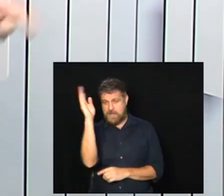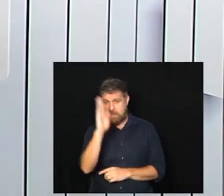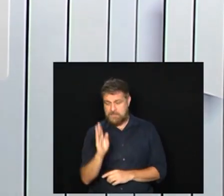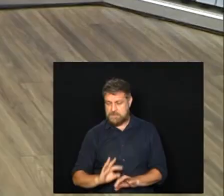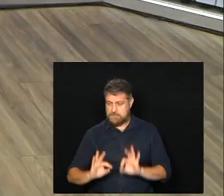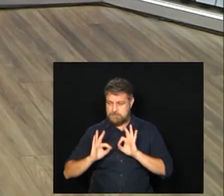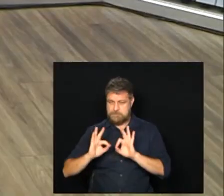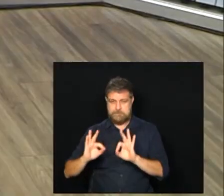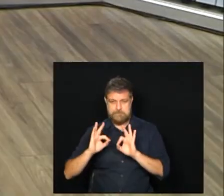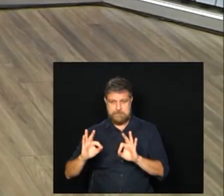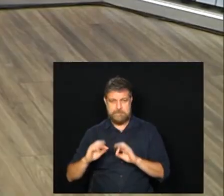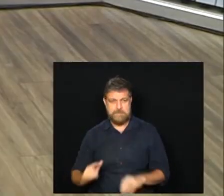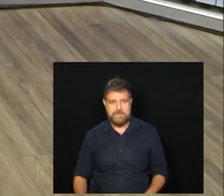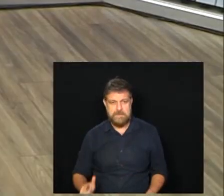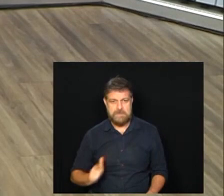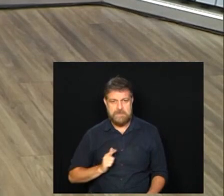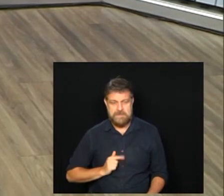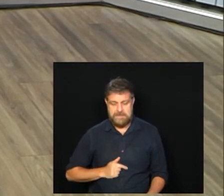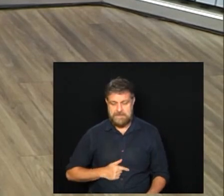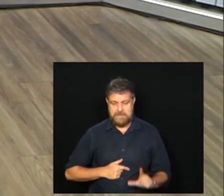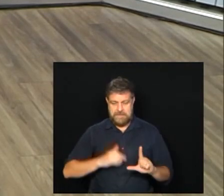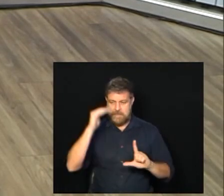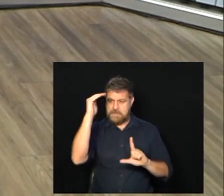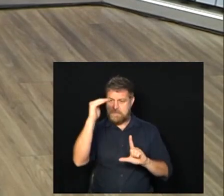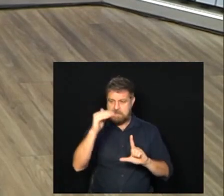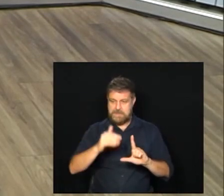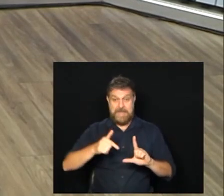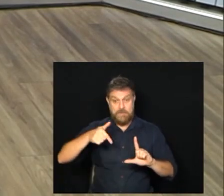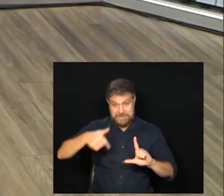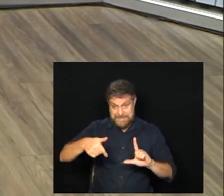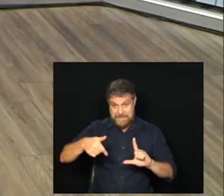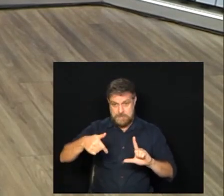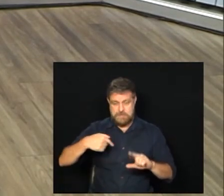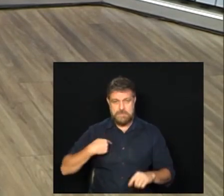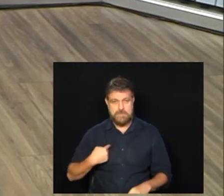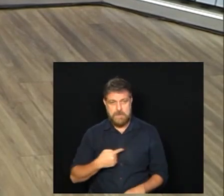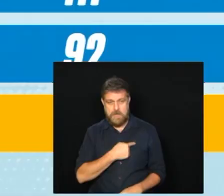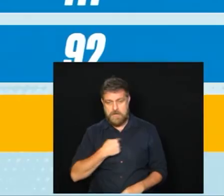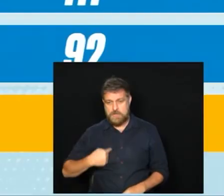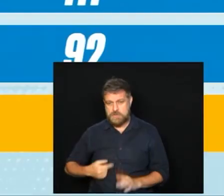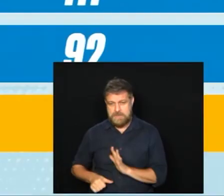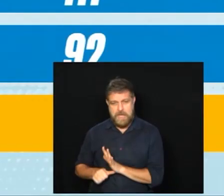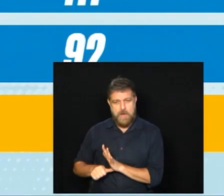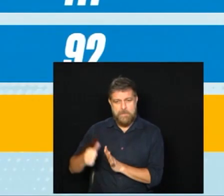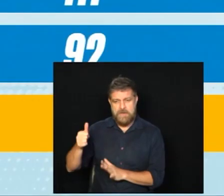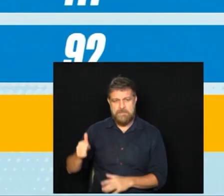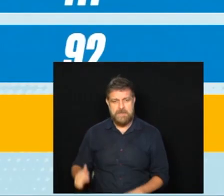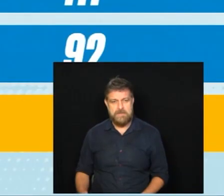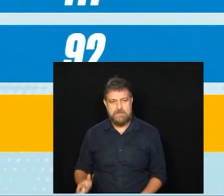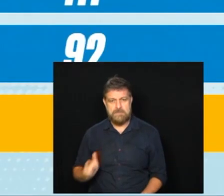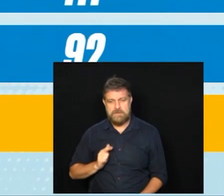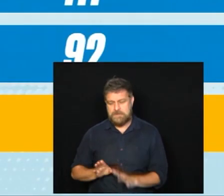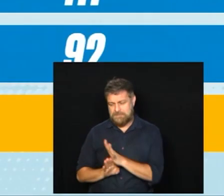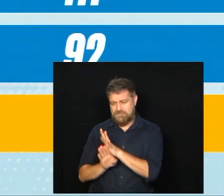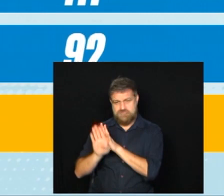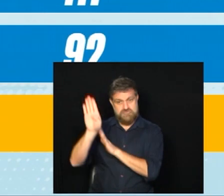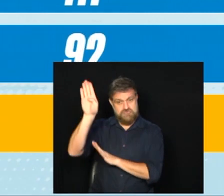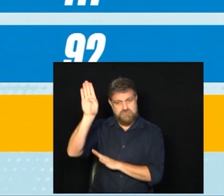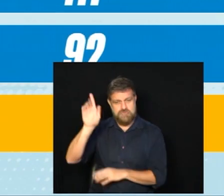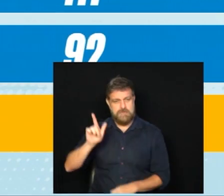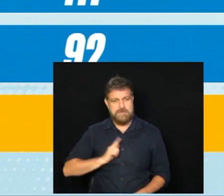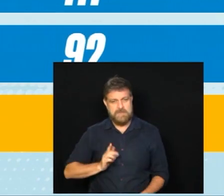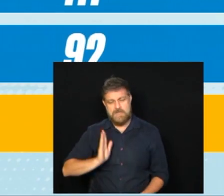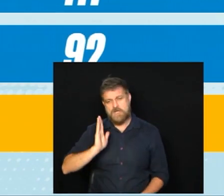grande campanha. 7º colocado, vamos pela ordem aqui. Olha só, a China na primeira colocação, disparado, né?